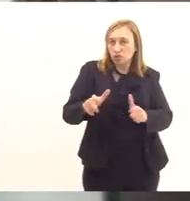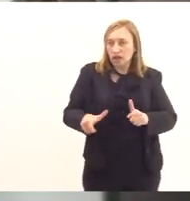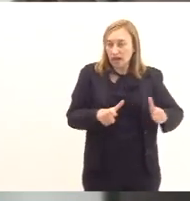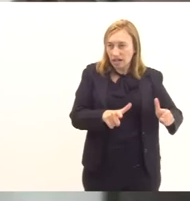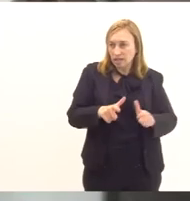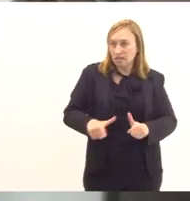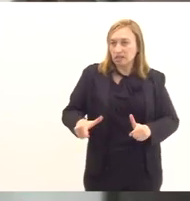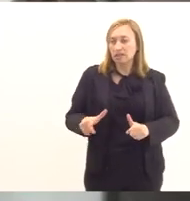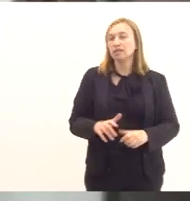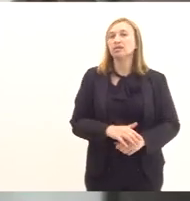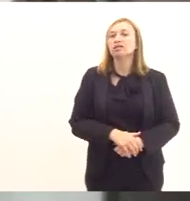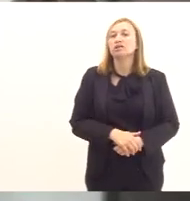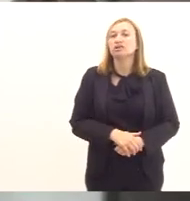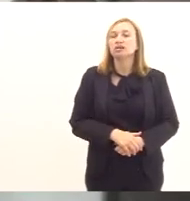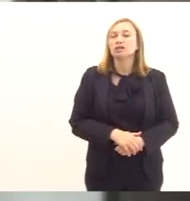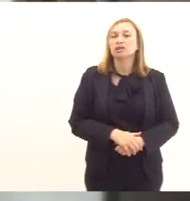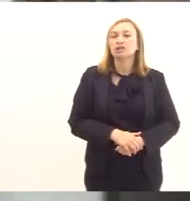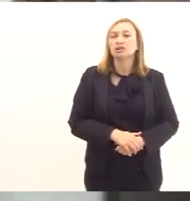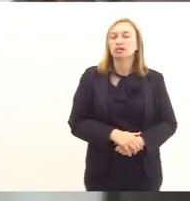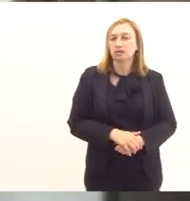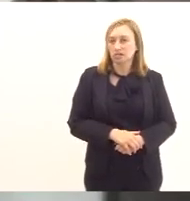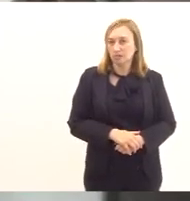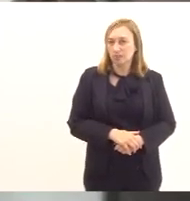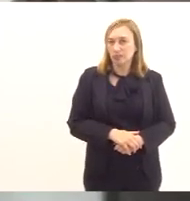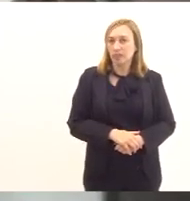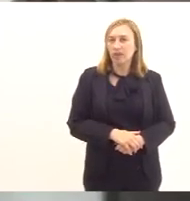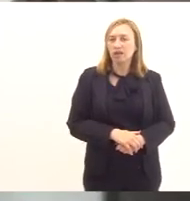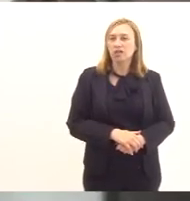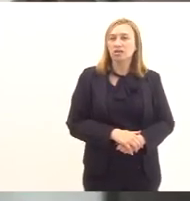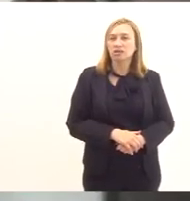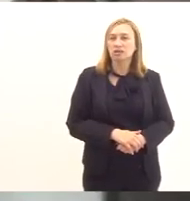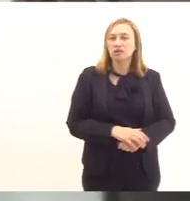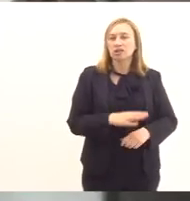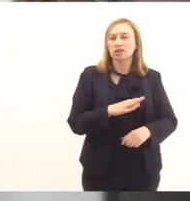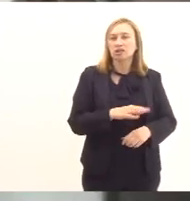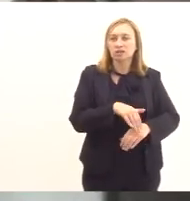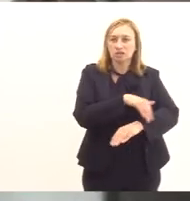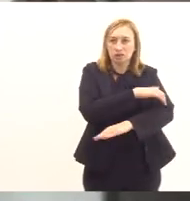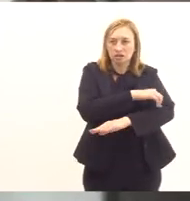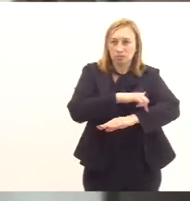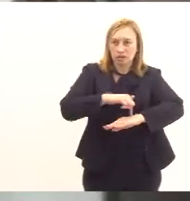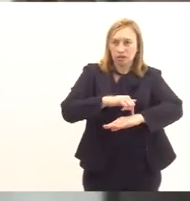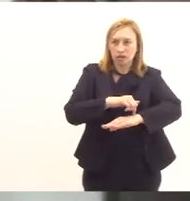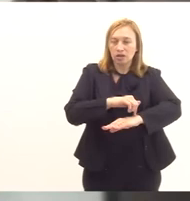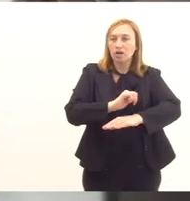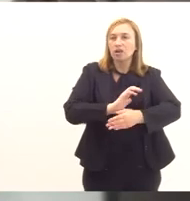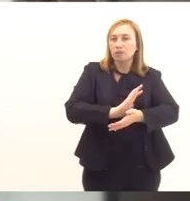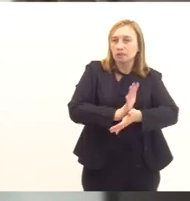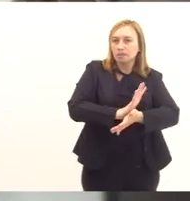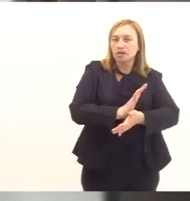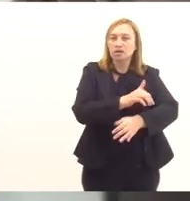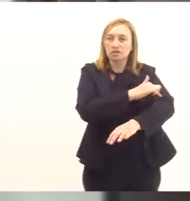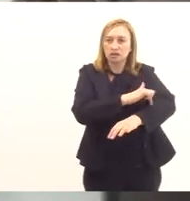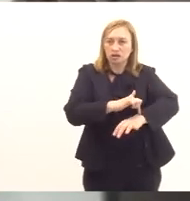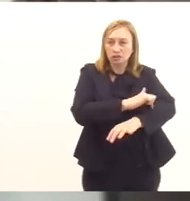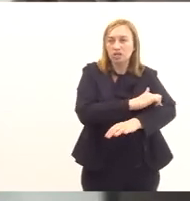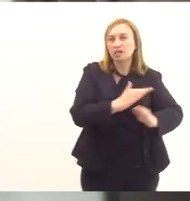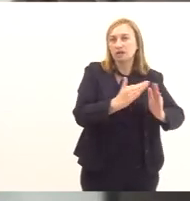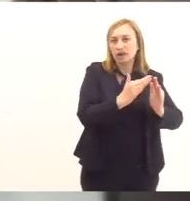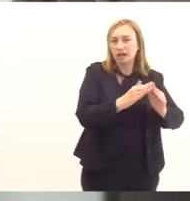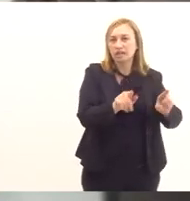túnel corroía do solo e levando ali boa parte da do calçamento lateral e de algumas casas e